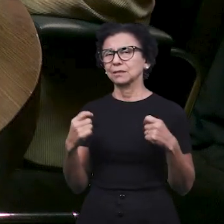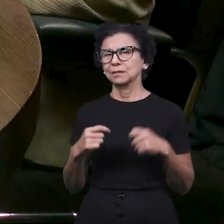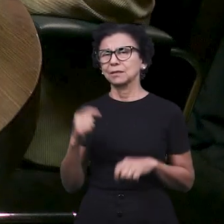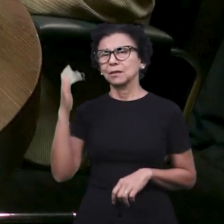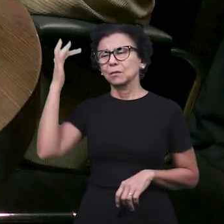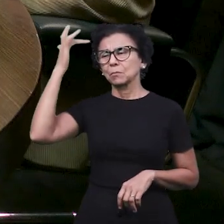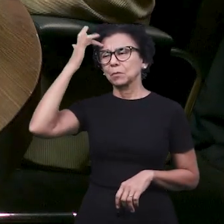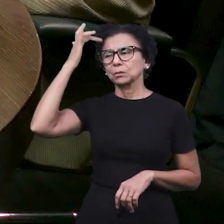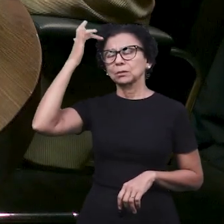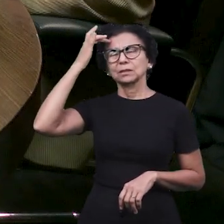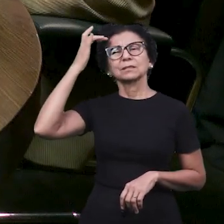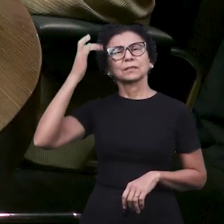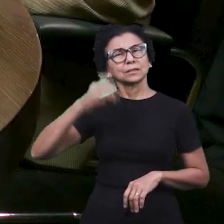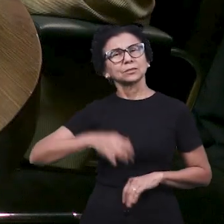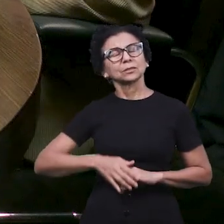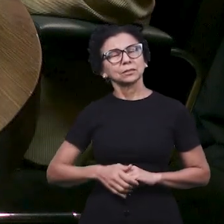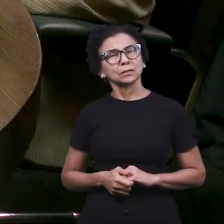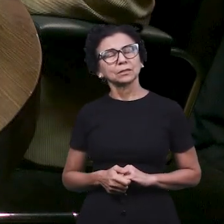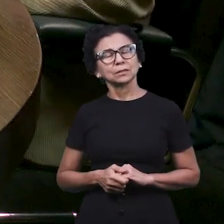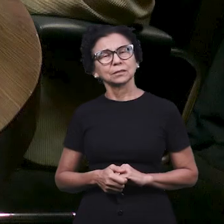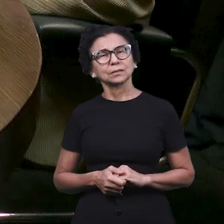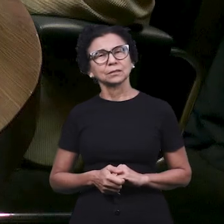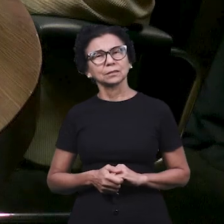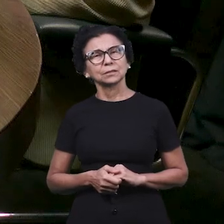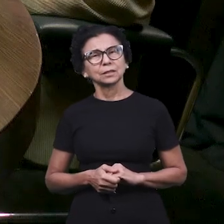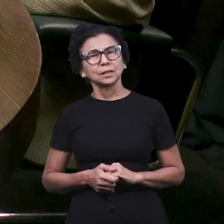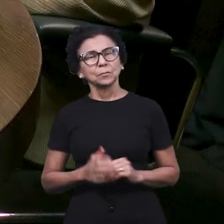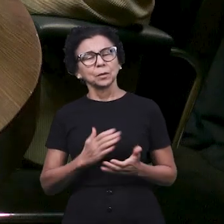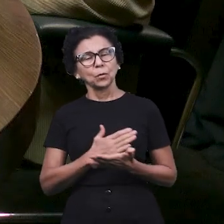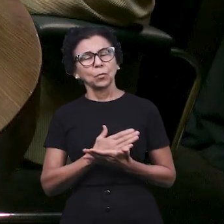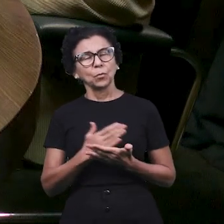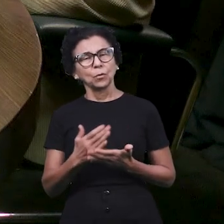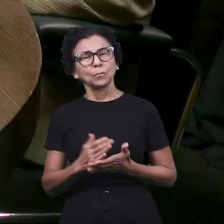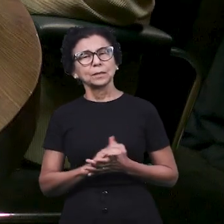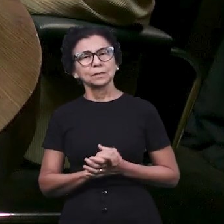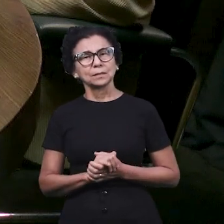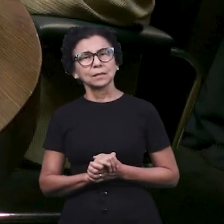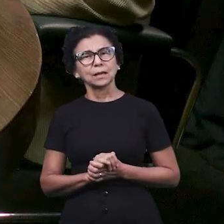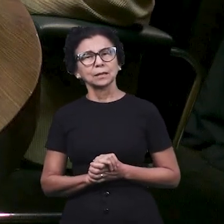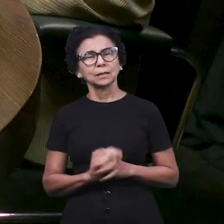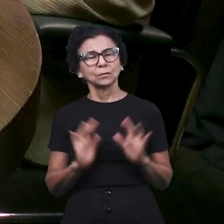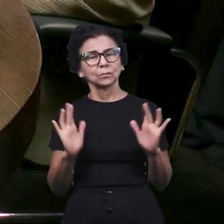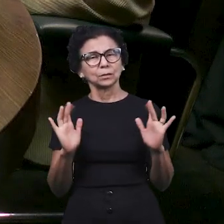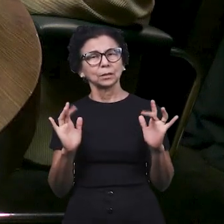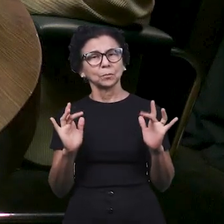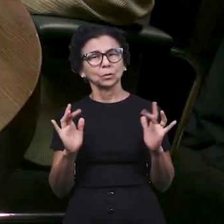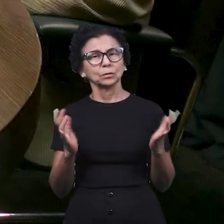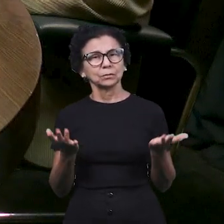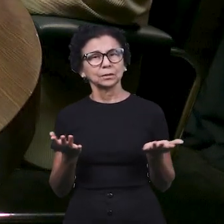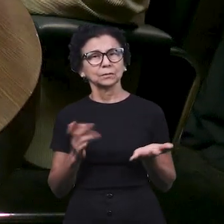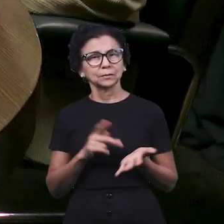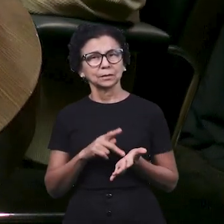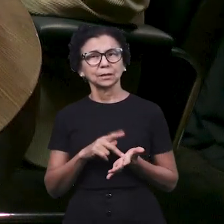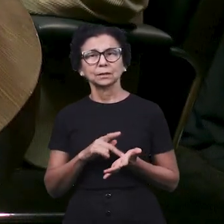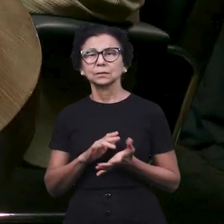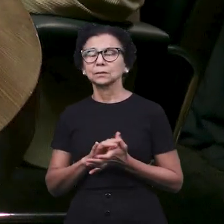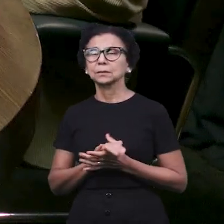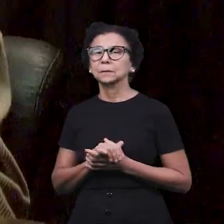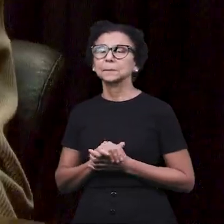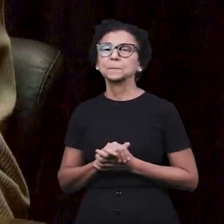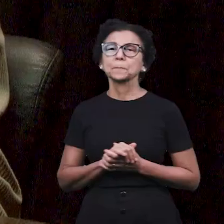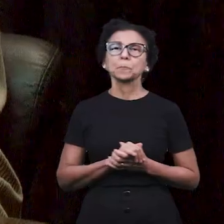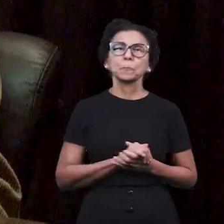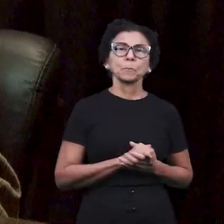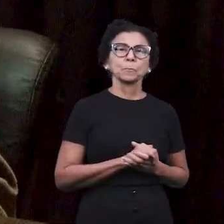um amadurecimento para que esse assunto seja introduzido na vida do jovem. Não é verdade, pastor? Isso. Veja